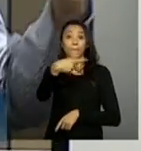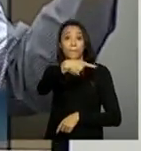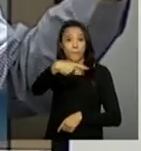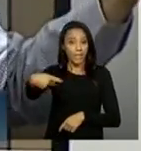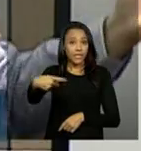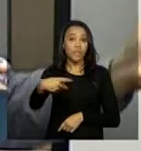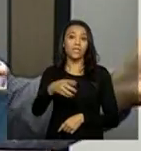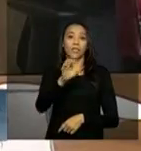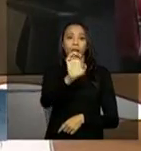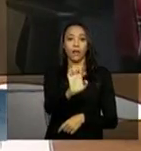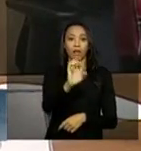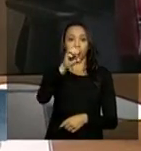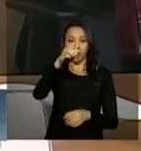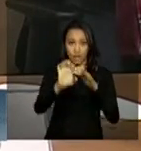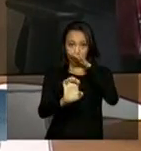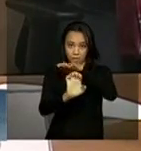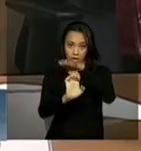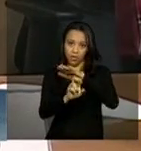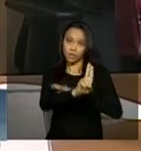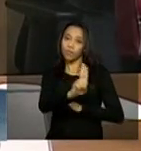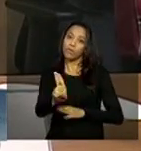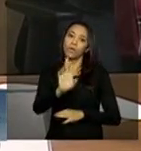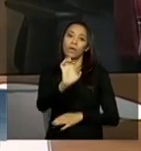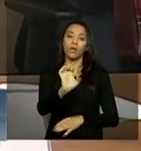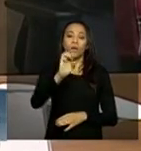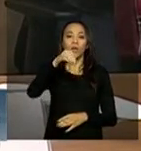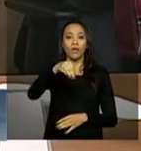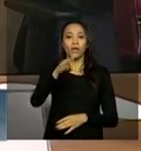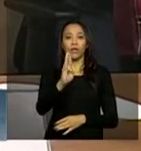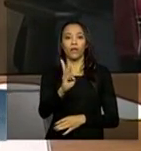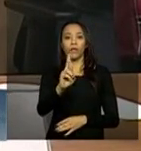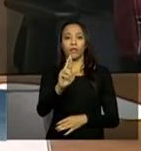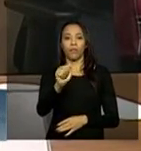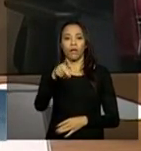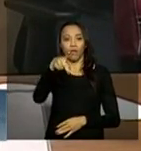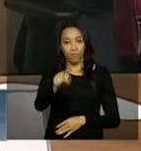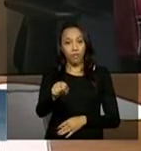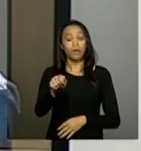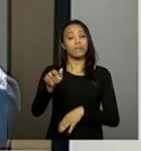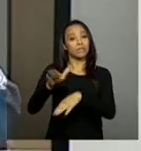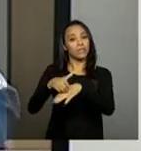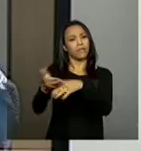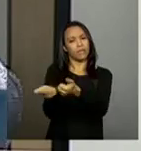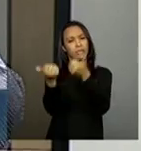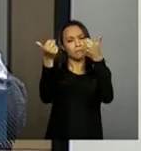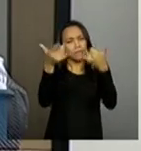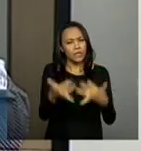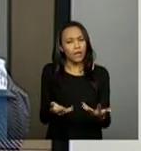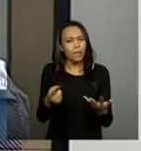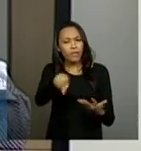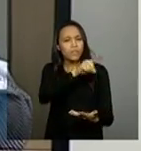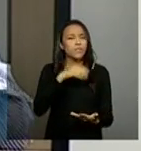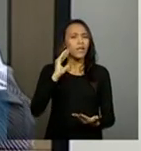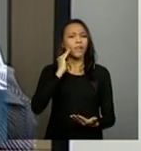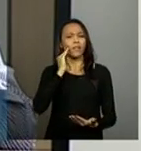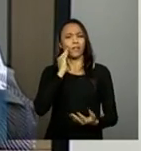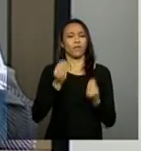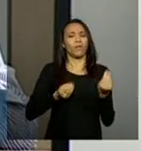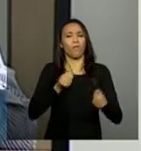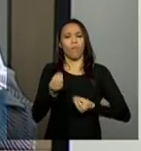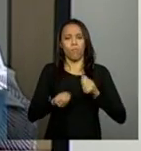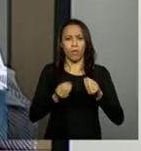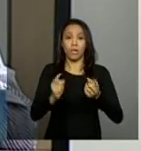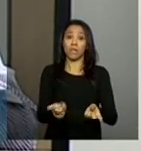vai nos apresentar os resultados, didaticamente, para que todos possam entender. Depois a gente volta para os comentários do mapa, do